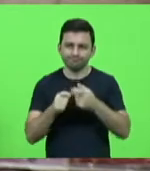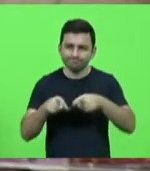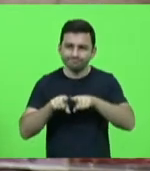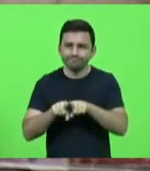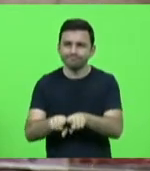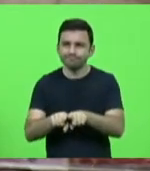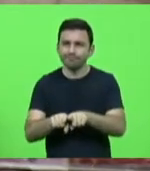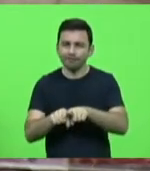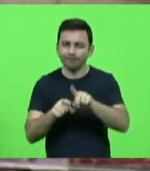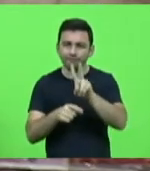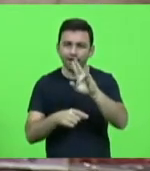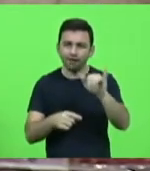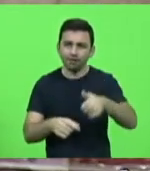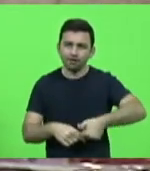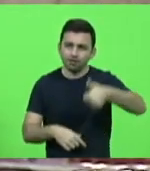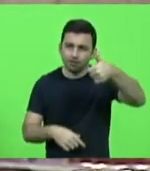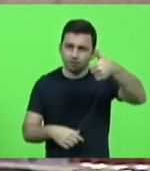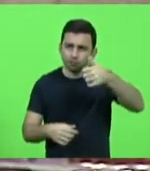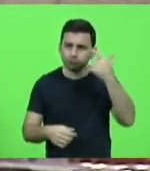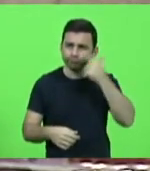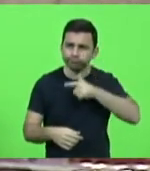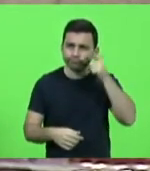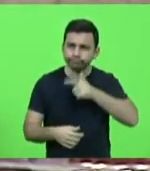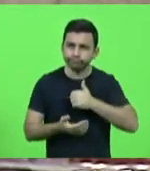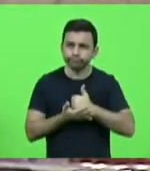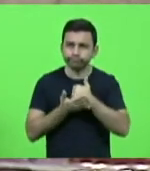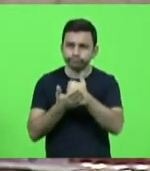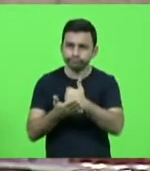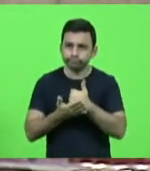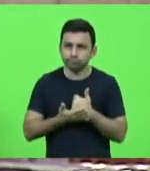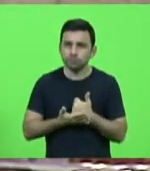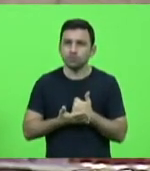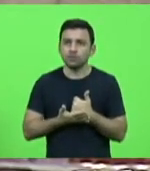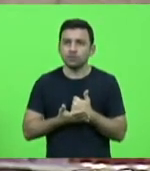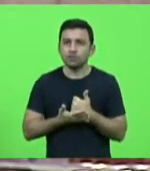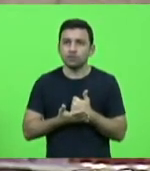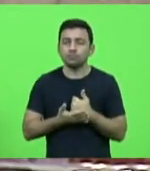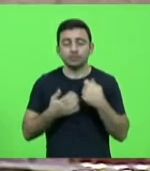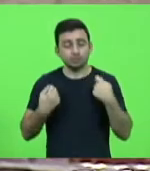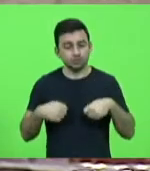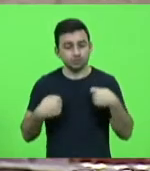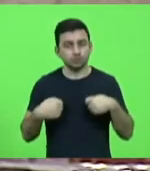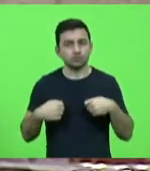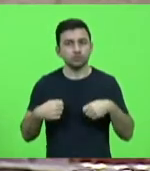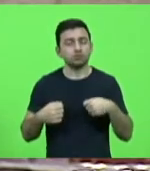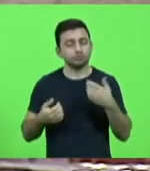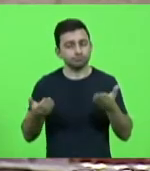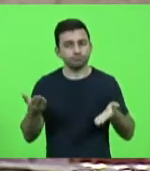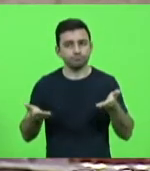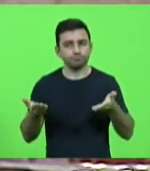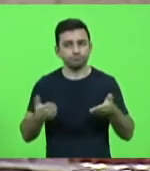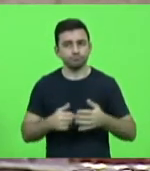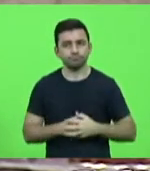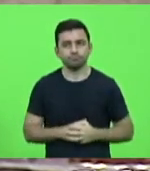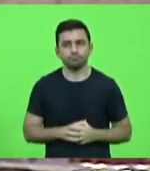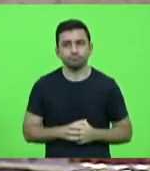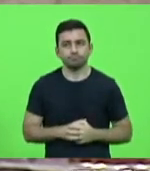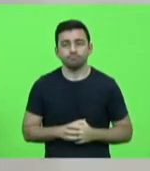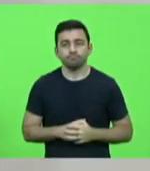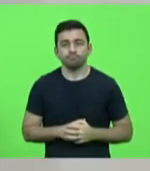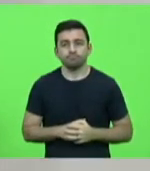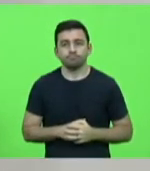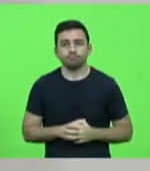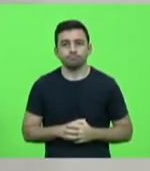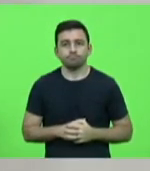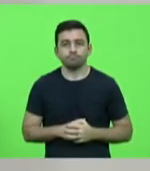o melhor dessa casa, mas é lógico, nós temos que ser razoáveis. Obrigado, senhor. Obrigado,